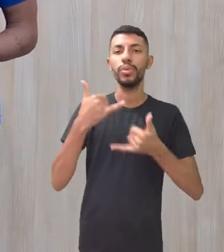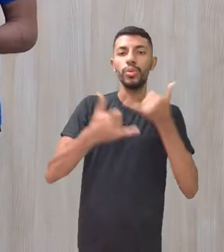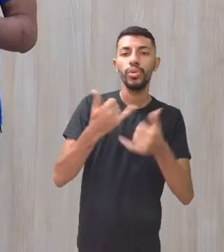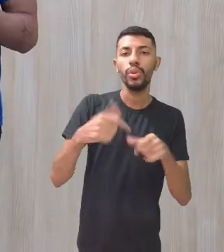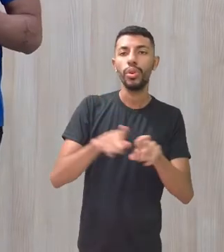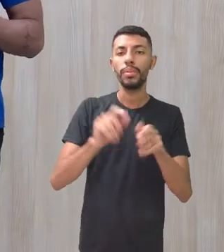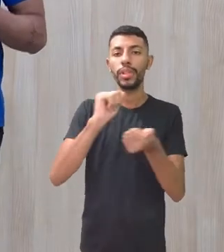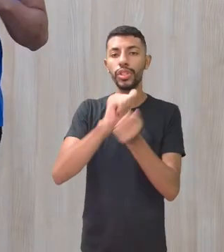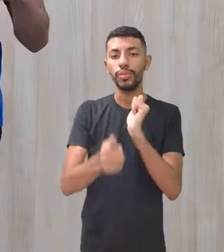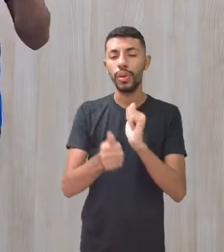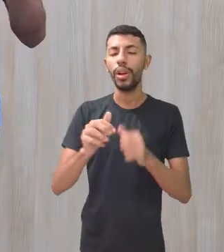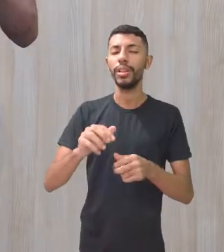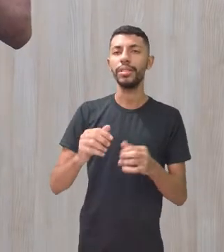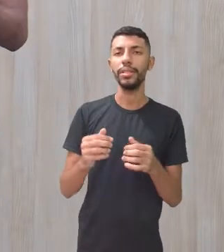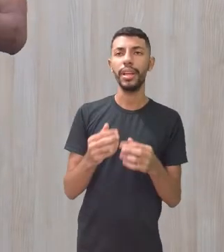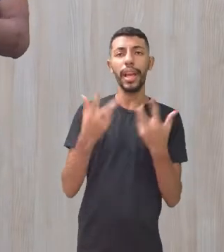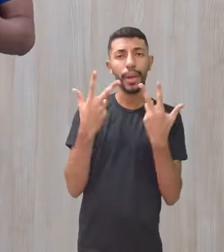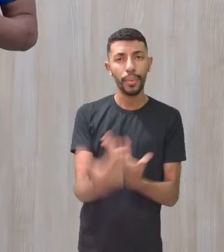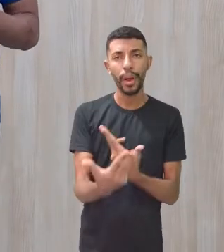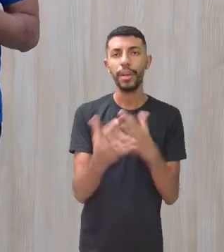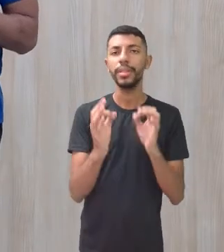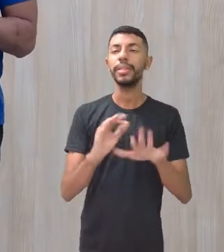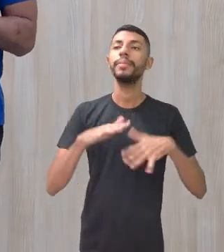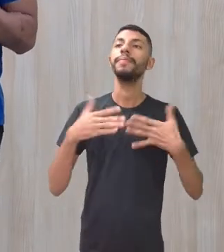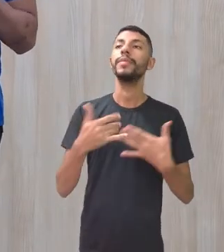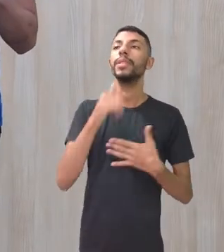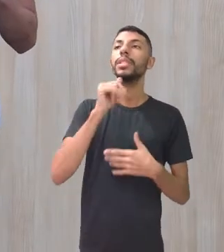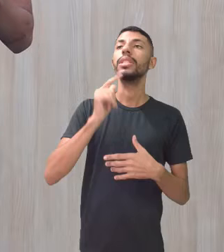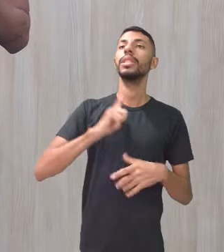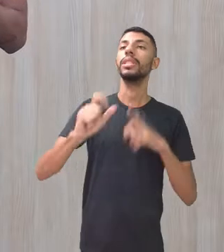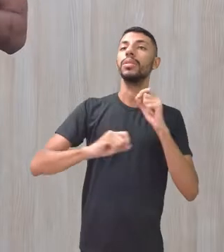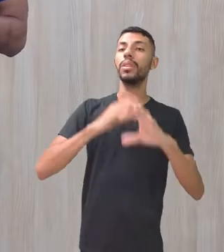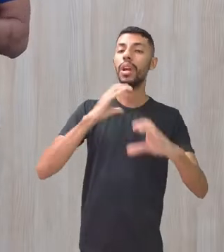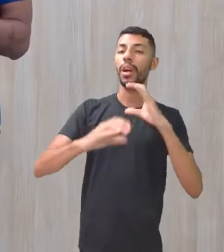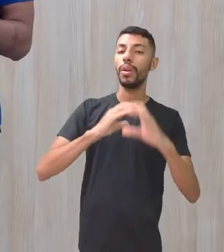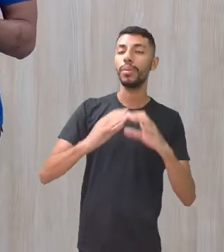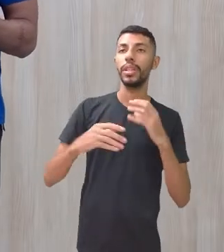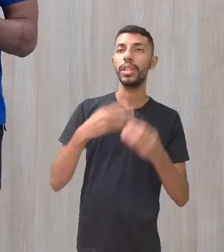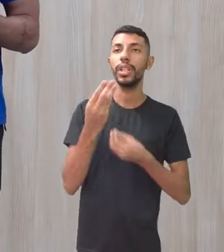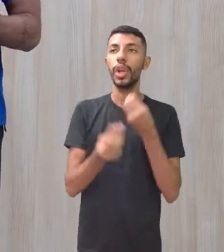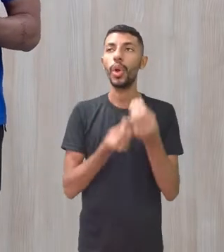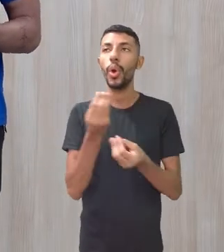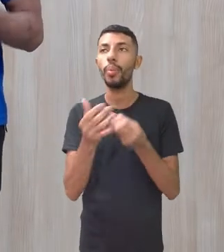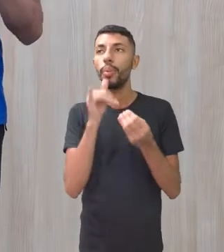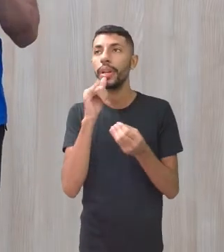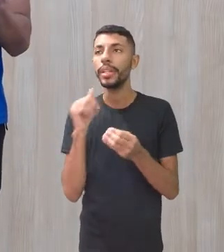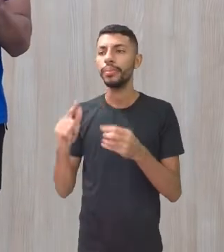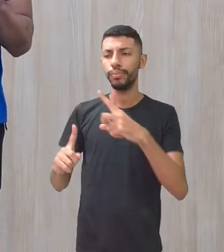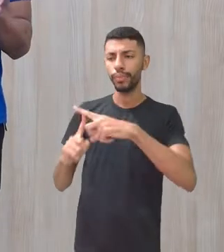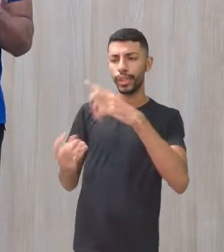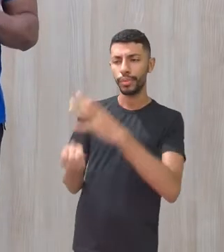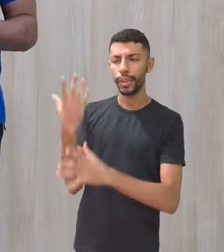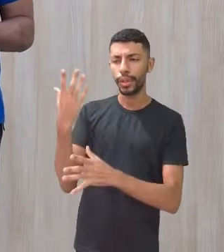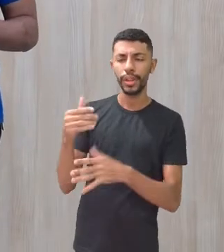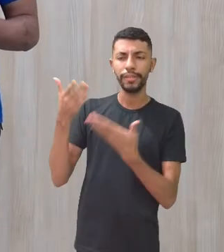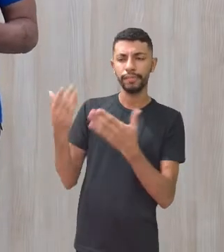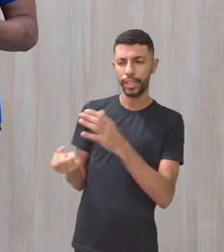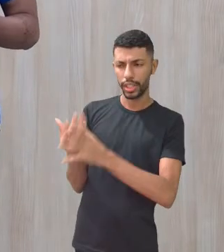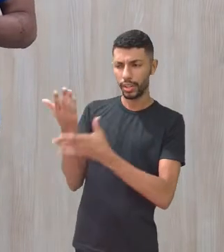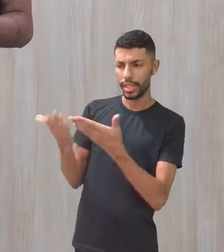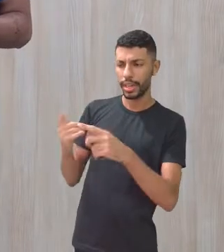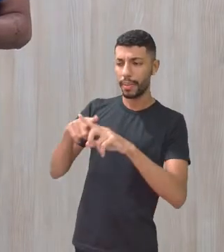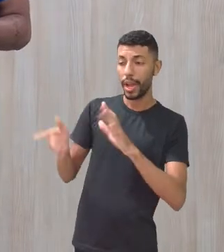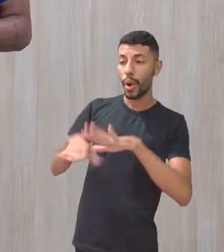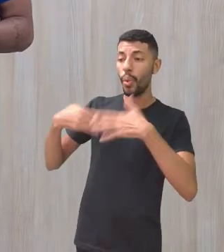diferente. Existe também essa comunicação de como é que a modalidade foi criada. Foi criada assim. Tá, mas qual